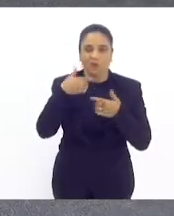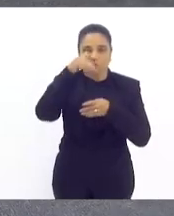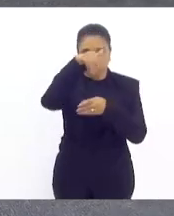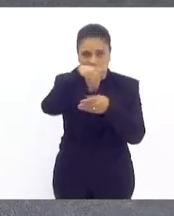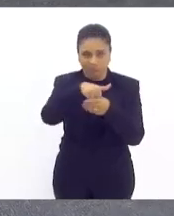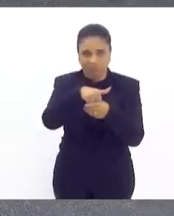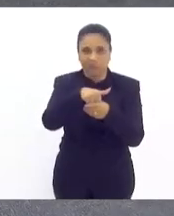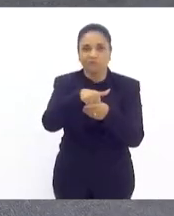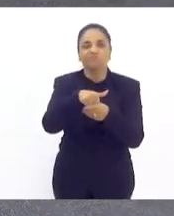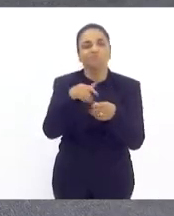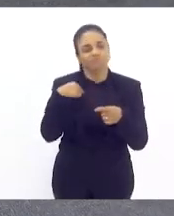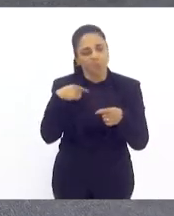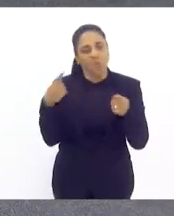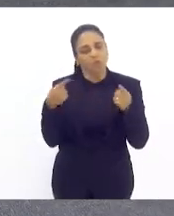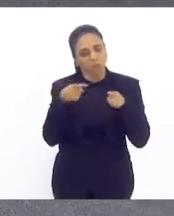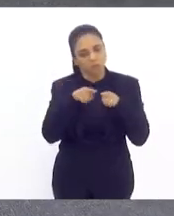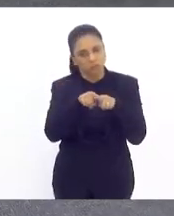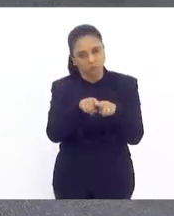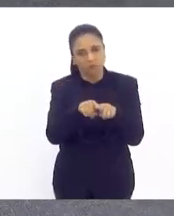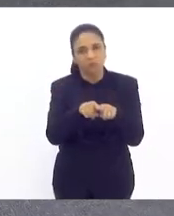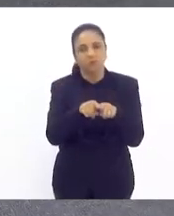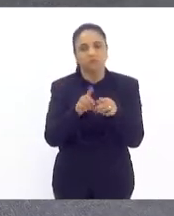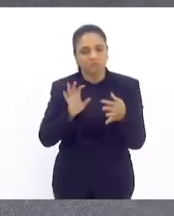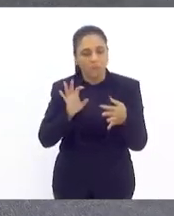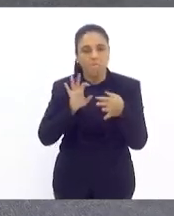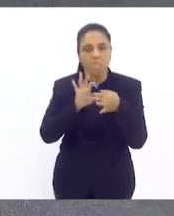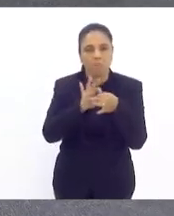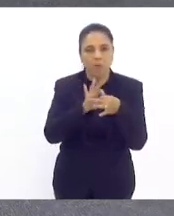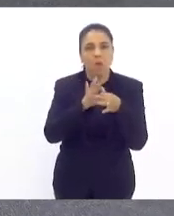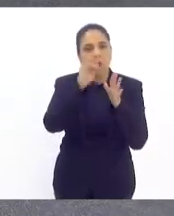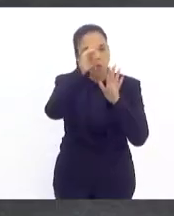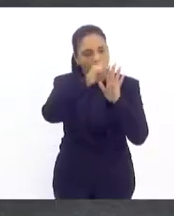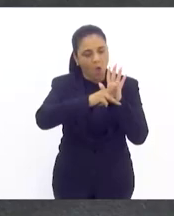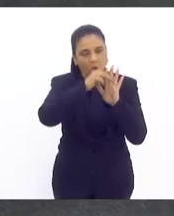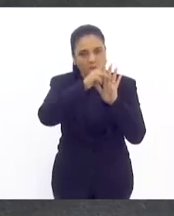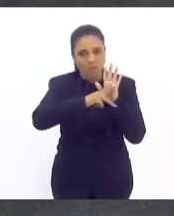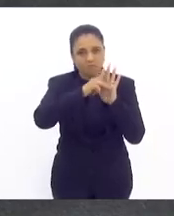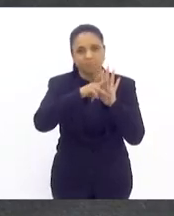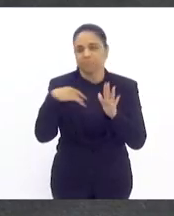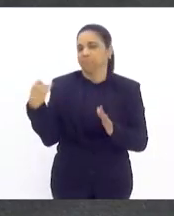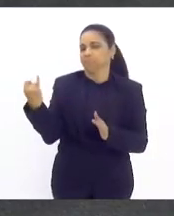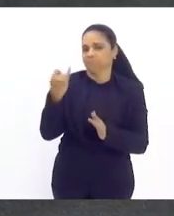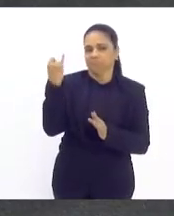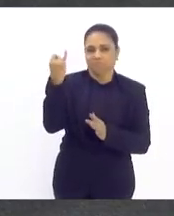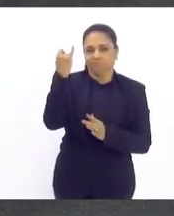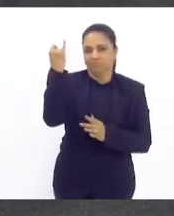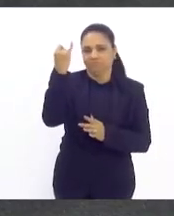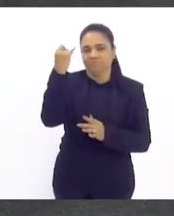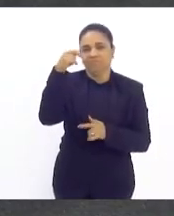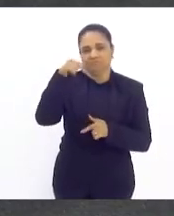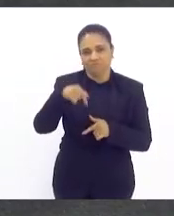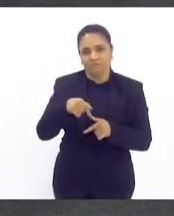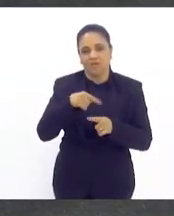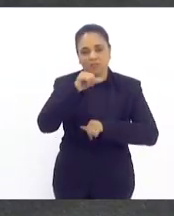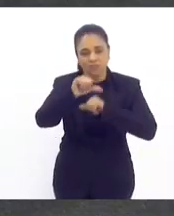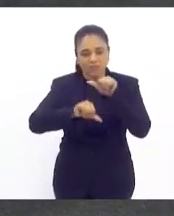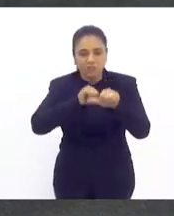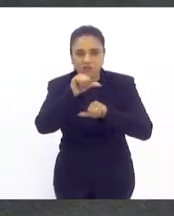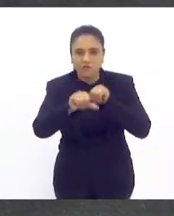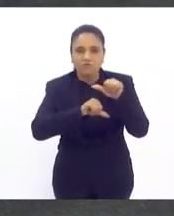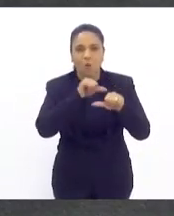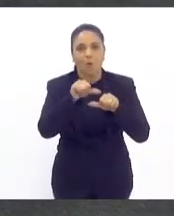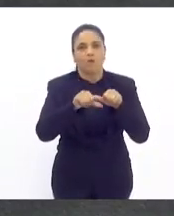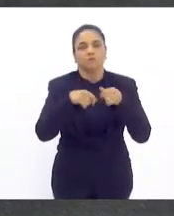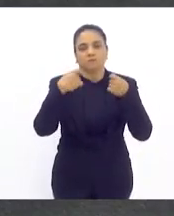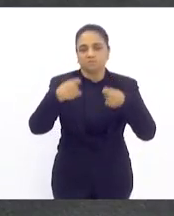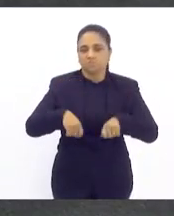vossa excelência pode contar comigo porque o projeto de vossa excelência ele é meritório e ele é muito importante para as transformações que